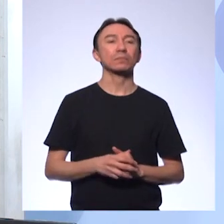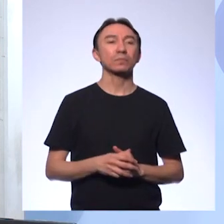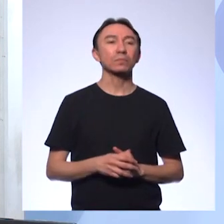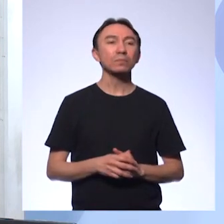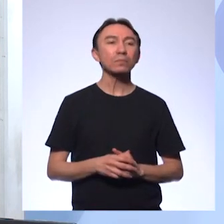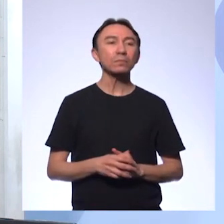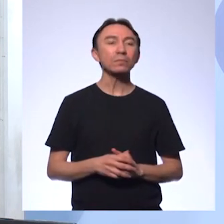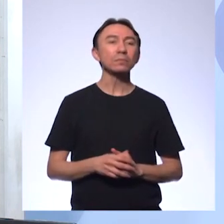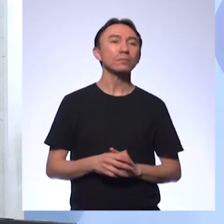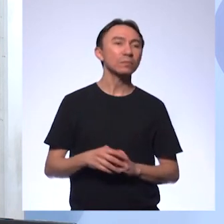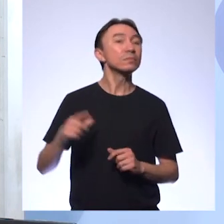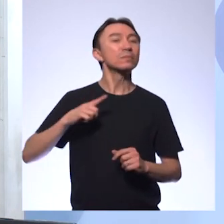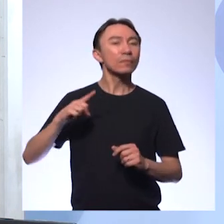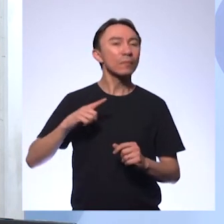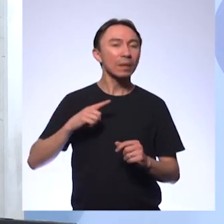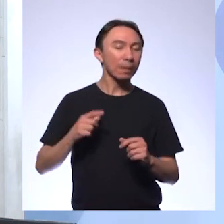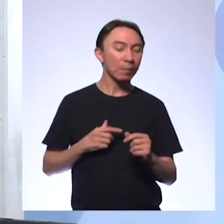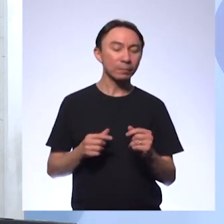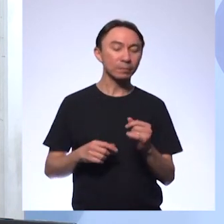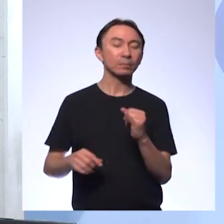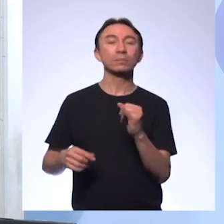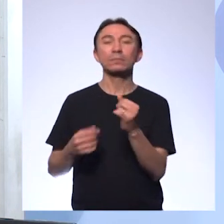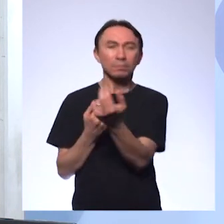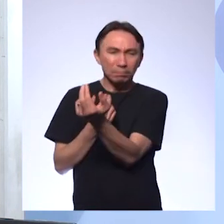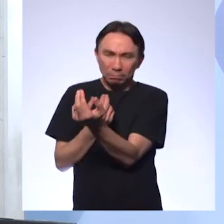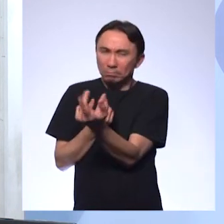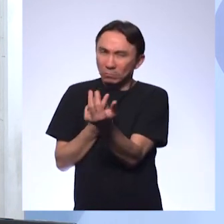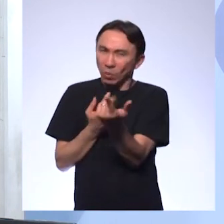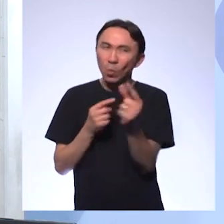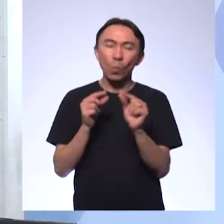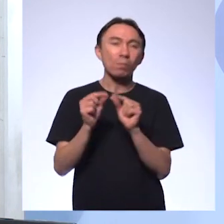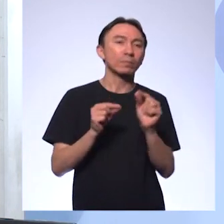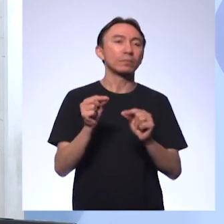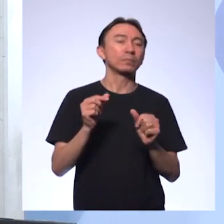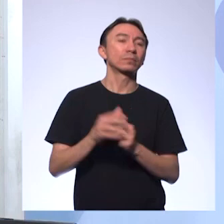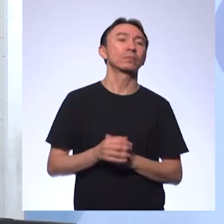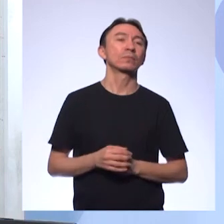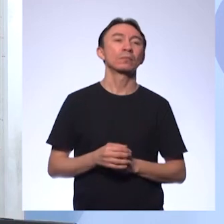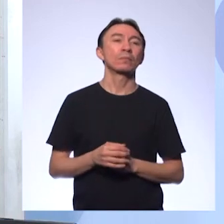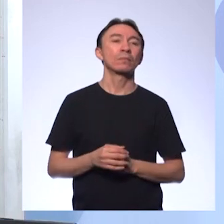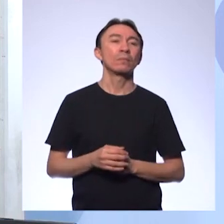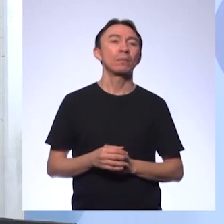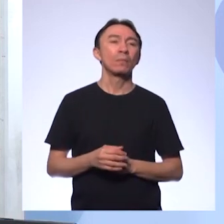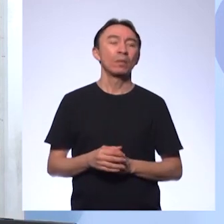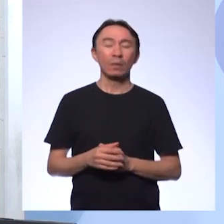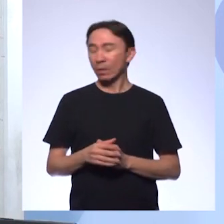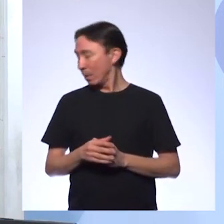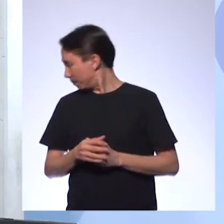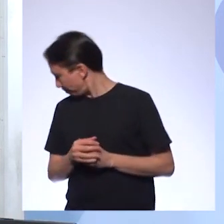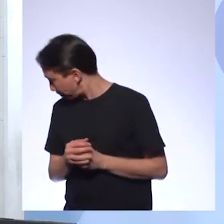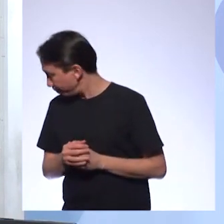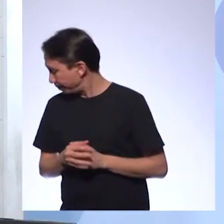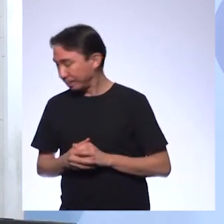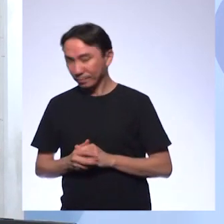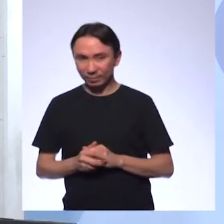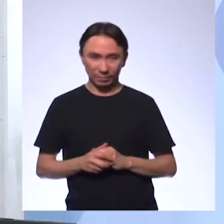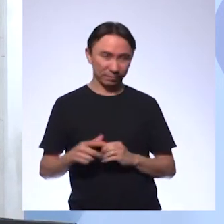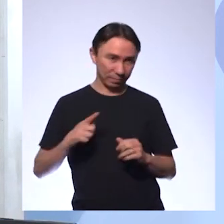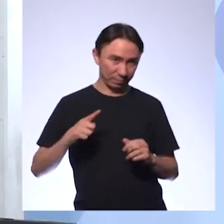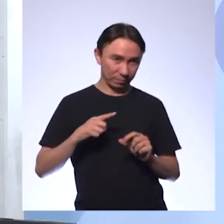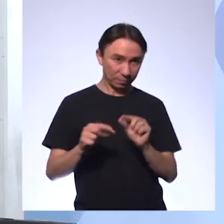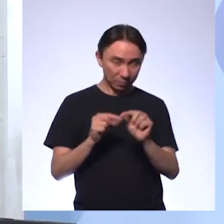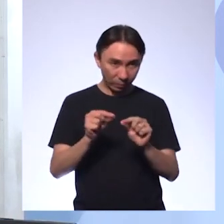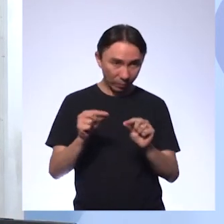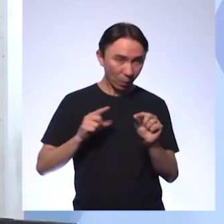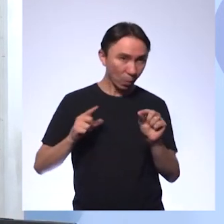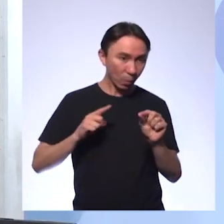Eles têm algo em comum. O que vai variar só é a posição de um CH3, né? O que eles têm